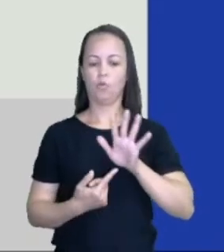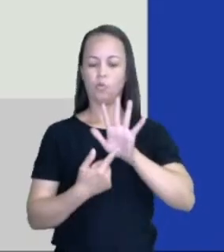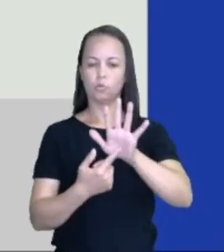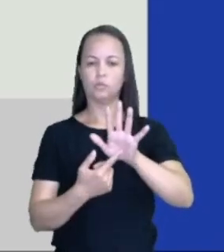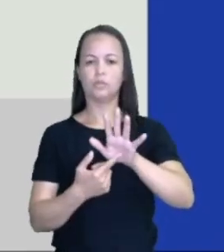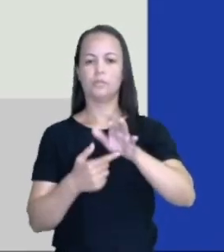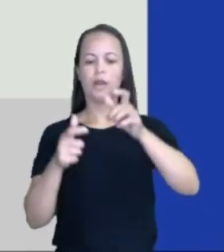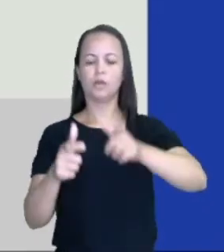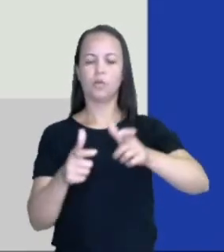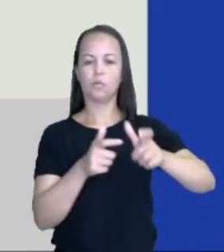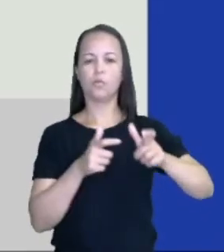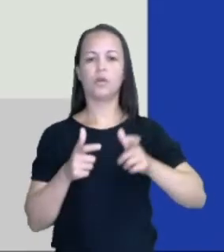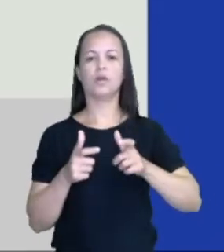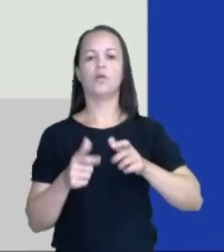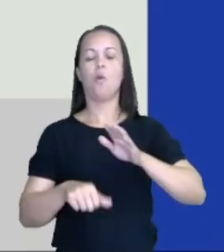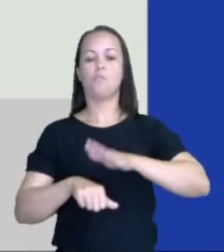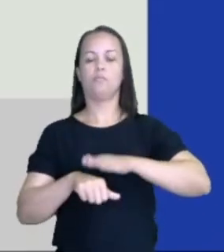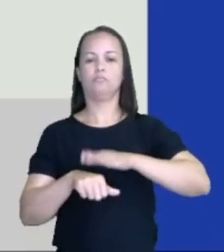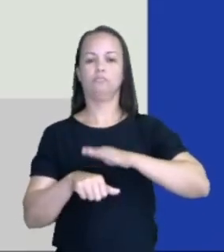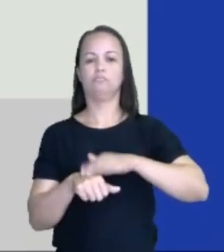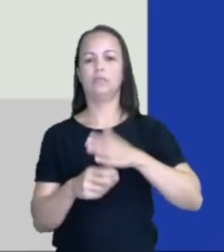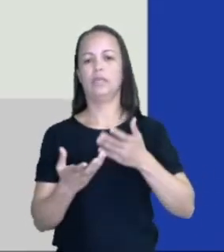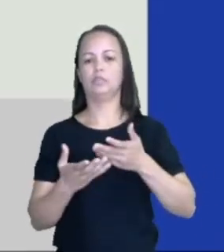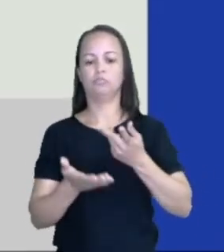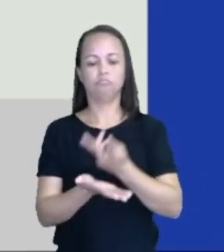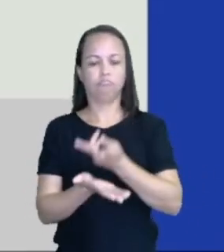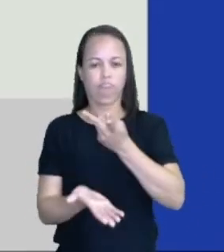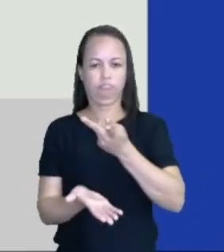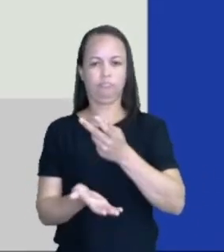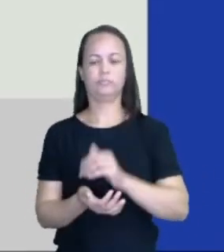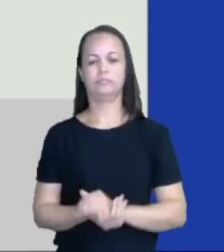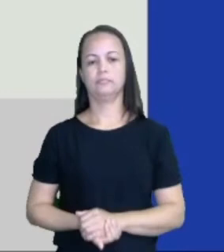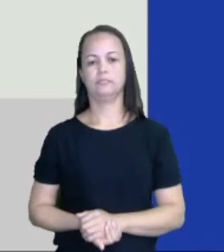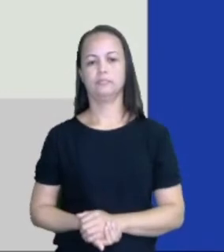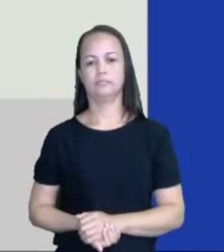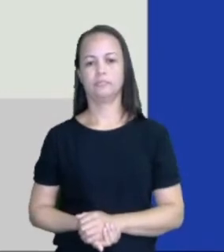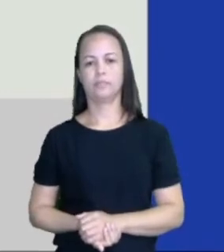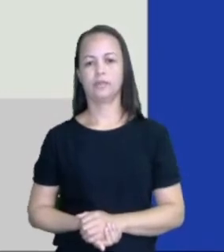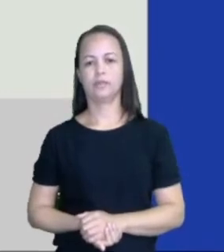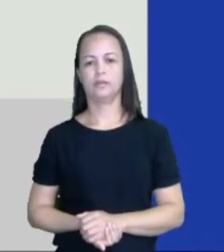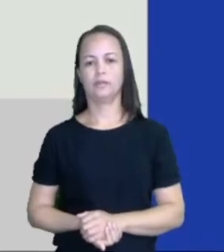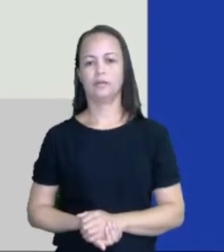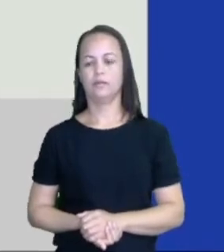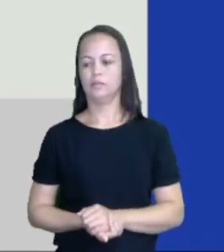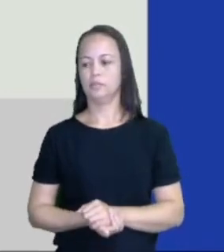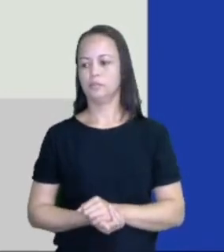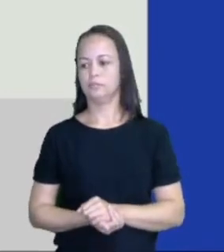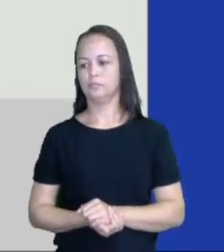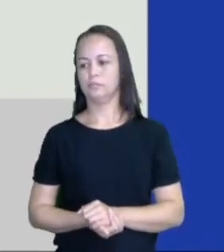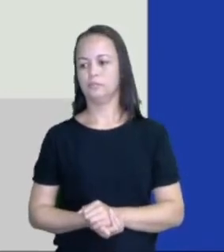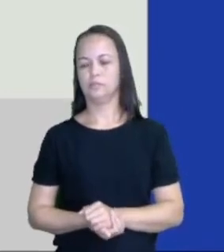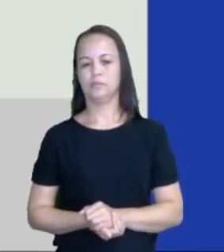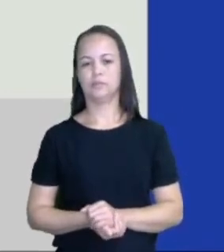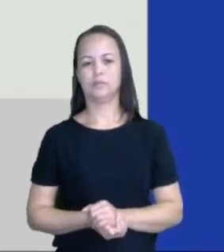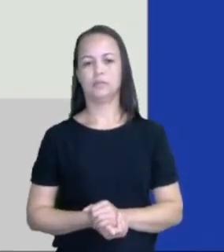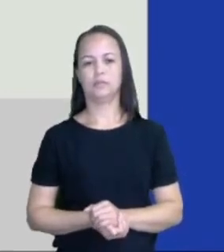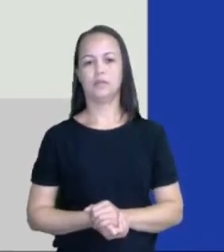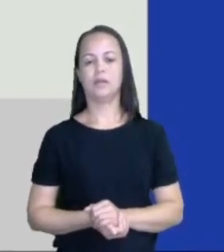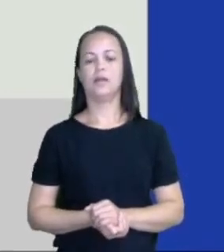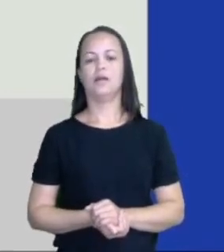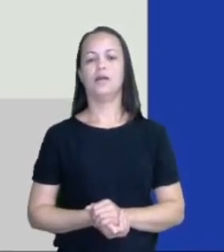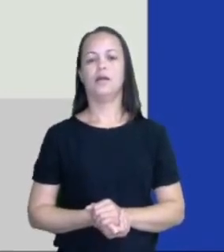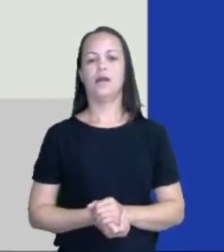o lugar ou momento de um acontecimento. La fiesta es en mi casa.